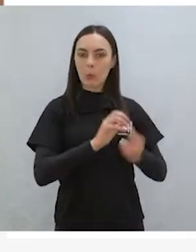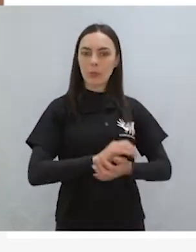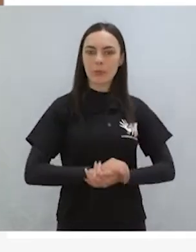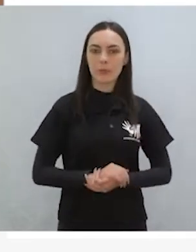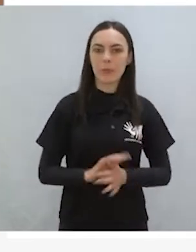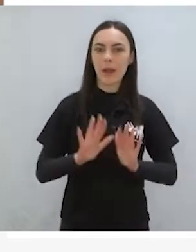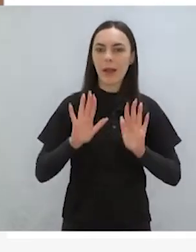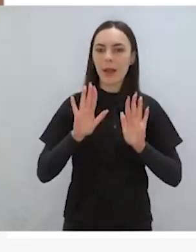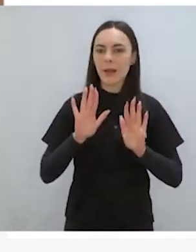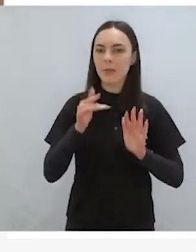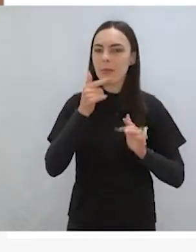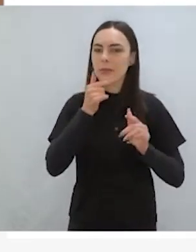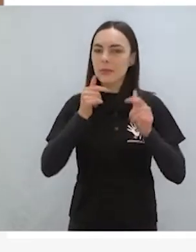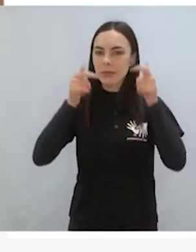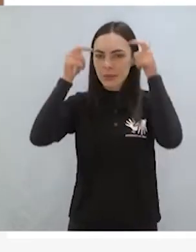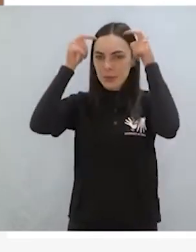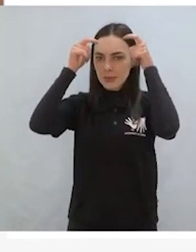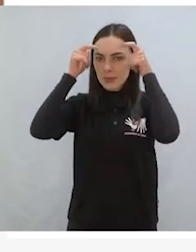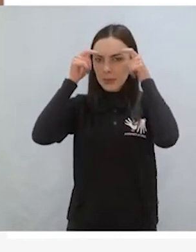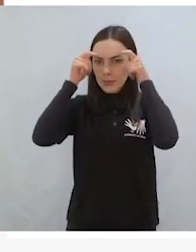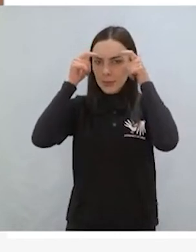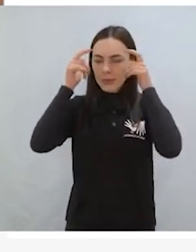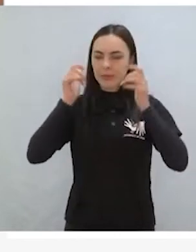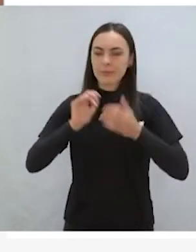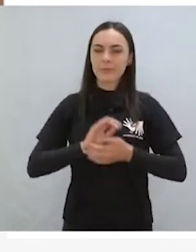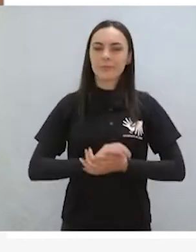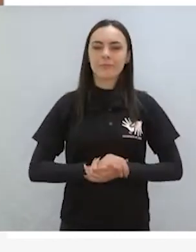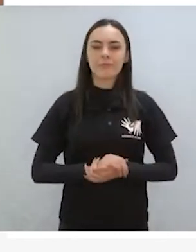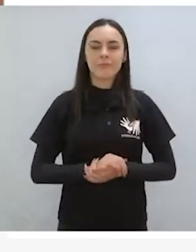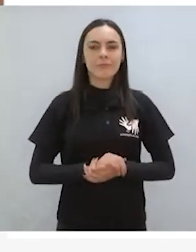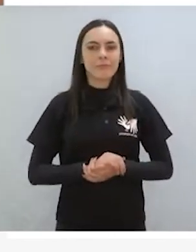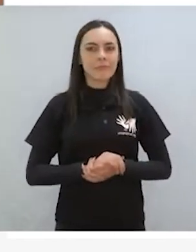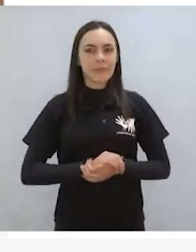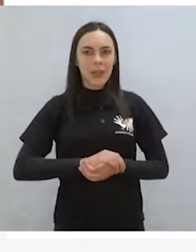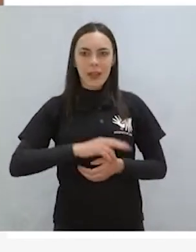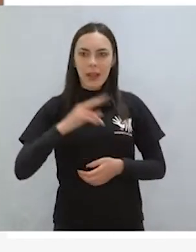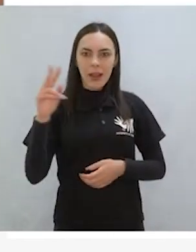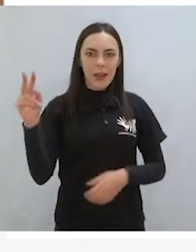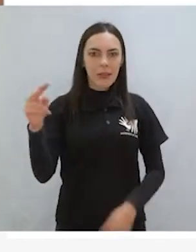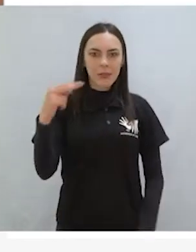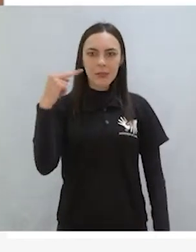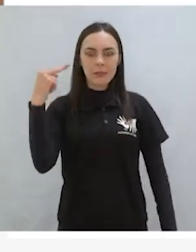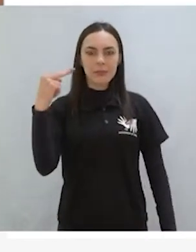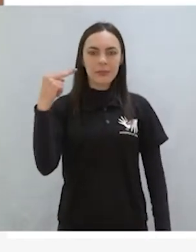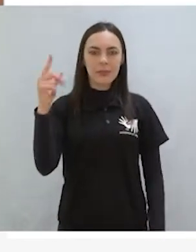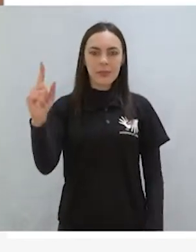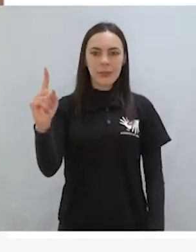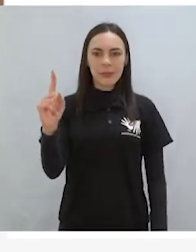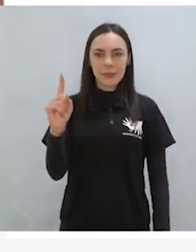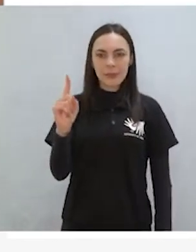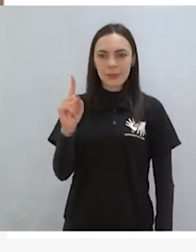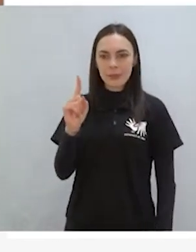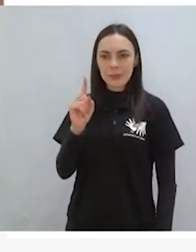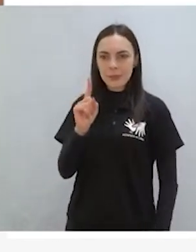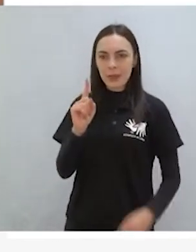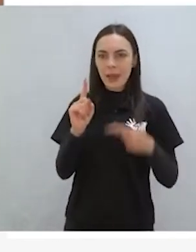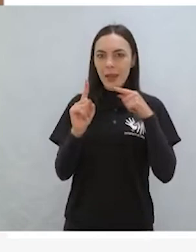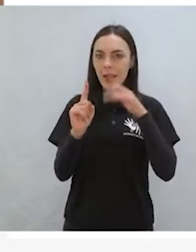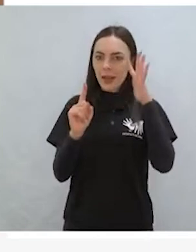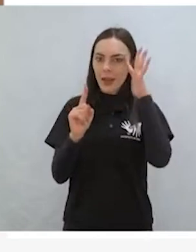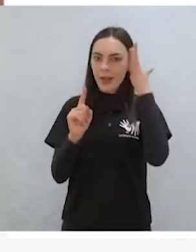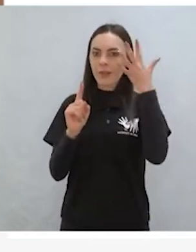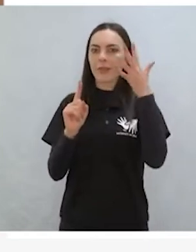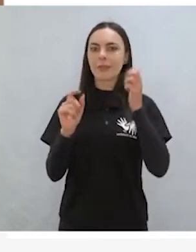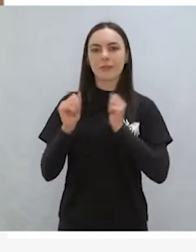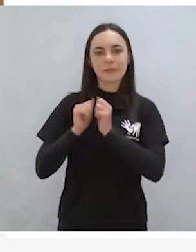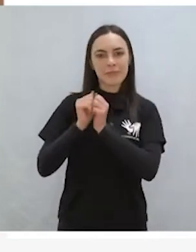reconheceram. Já o príncipe, no mesmo segundo em que a viu, decidiu que